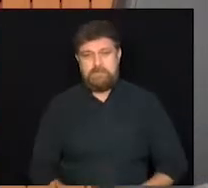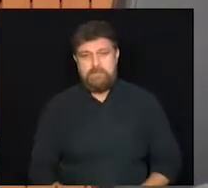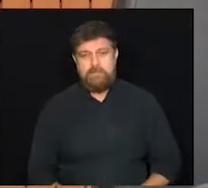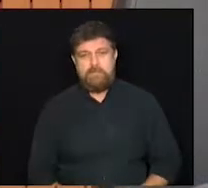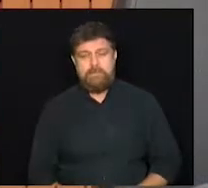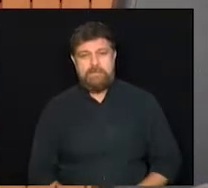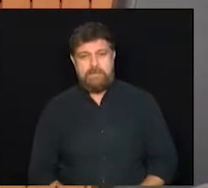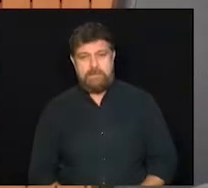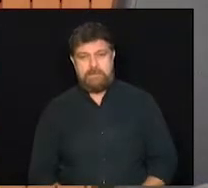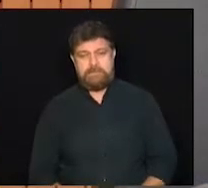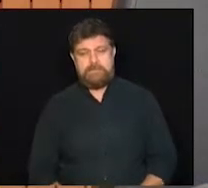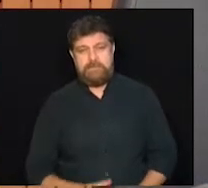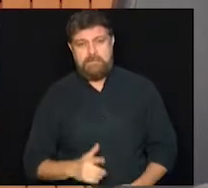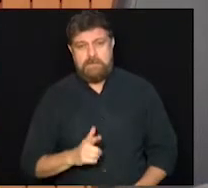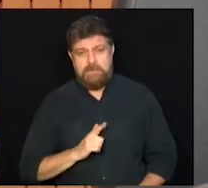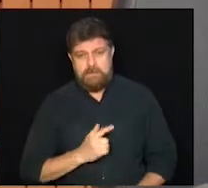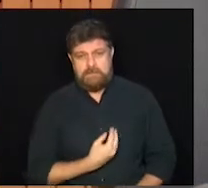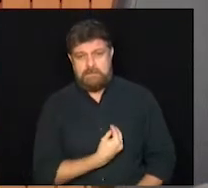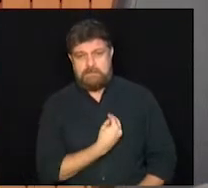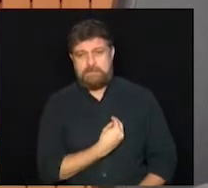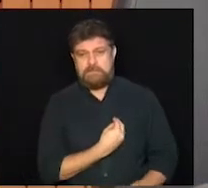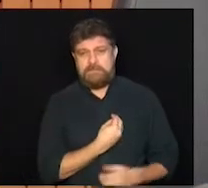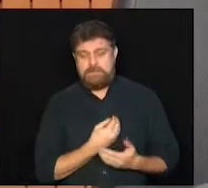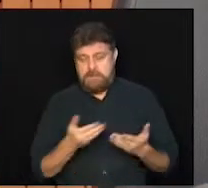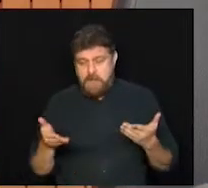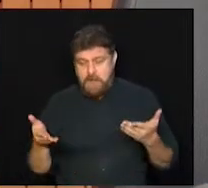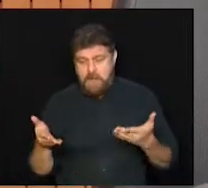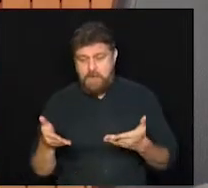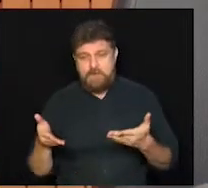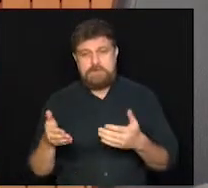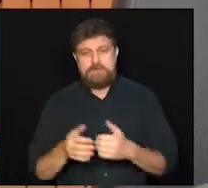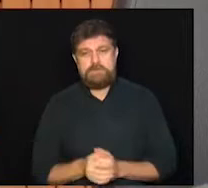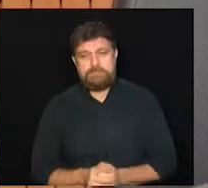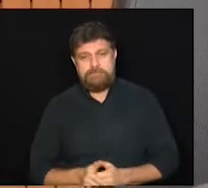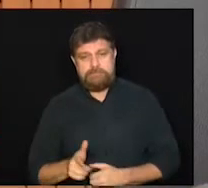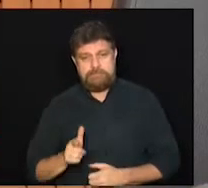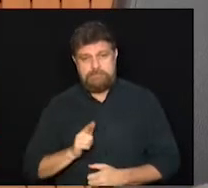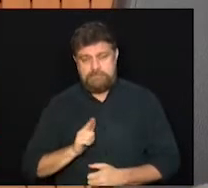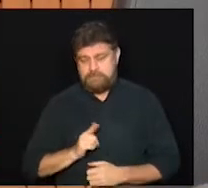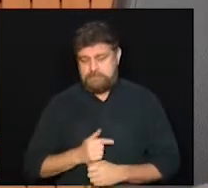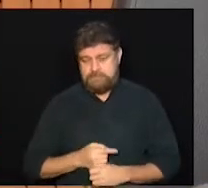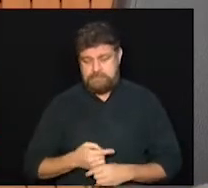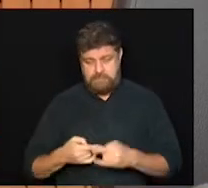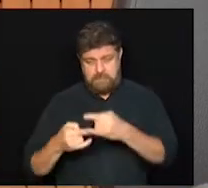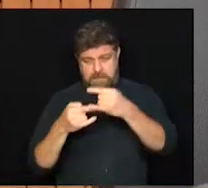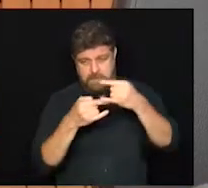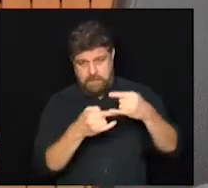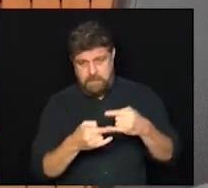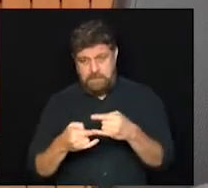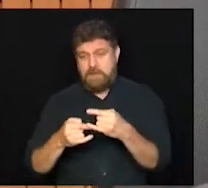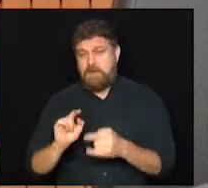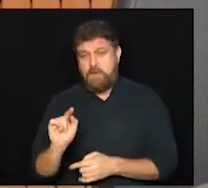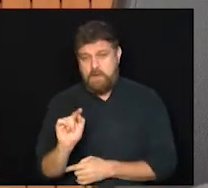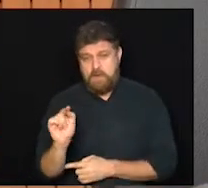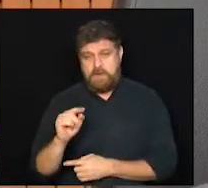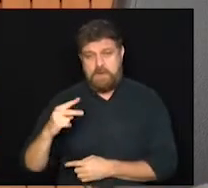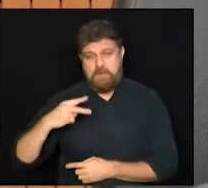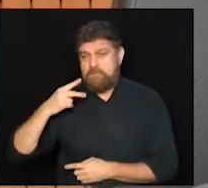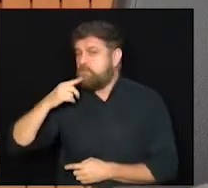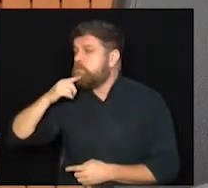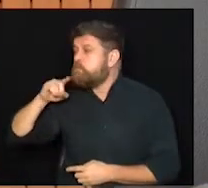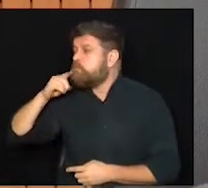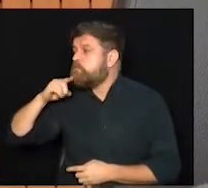Estão participando conosco dessa reunião, acompanhando remotamente, né, o vereador Eduardo